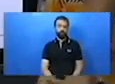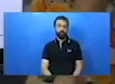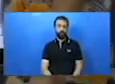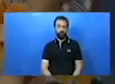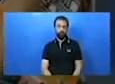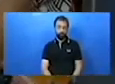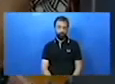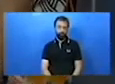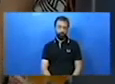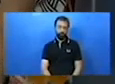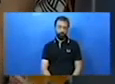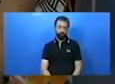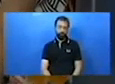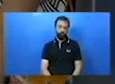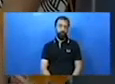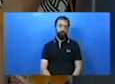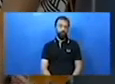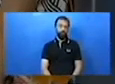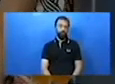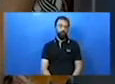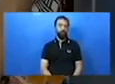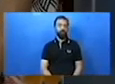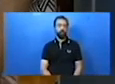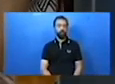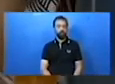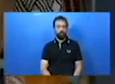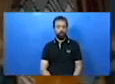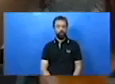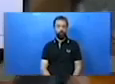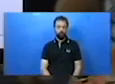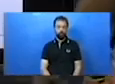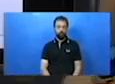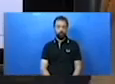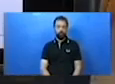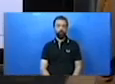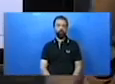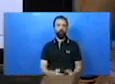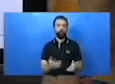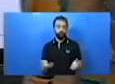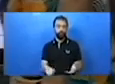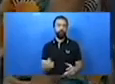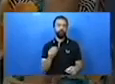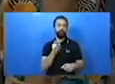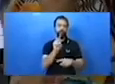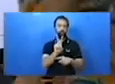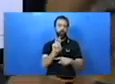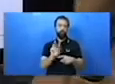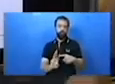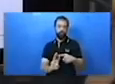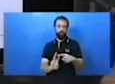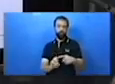multipliquei pelo de cima. Cada grupo deu 8. Multipliquei por 2. 2 terços de